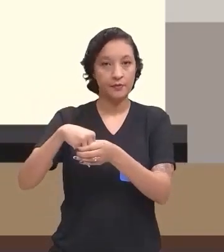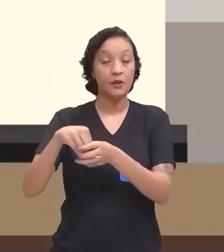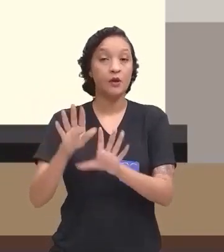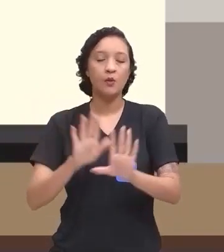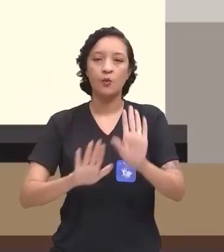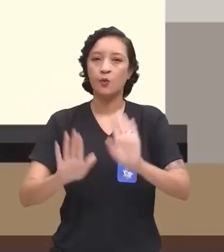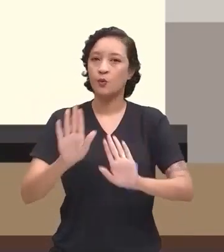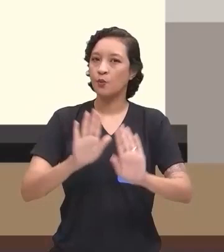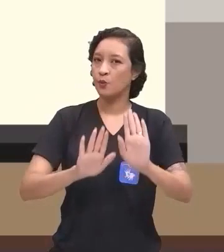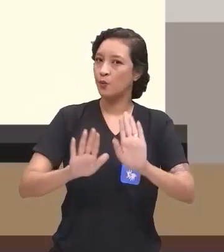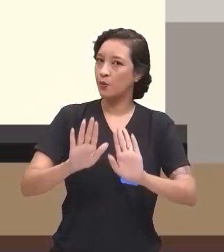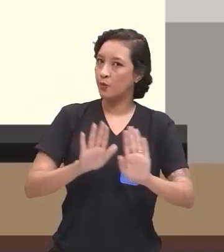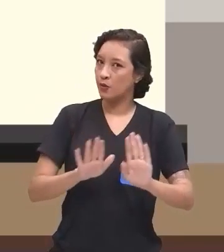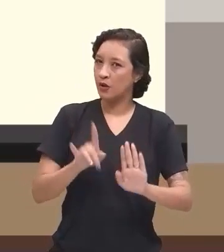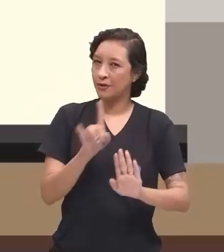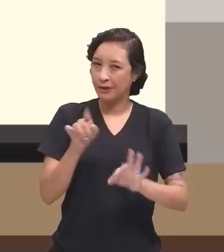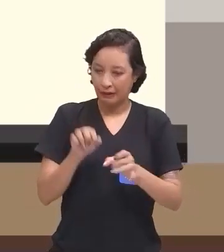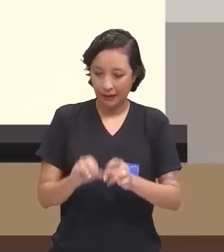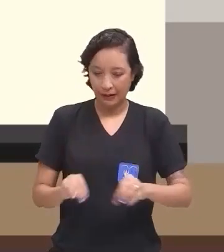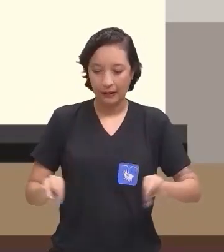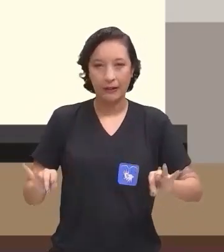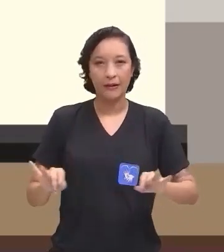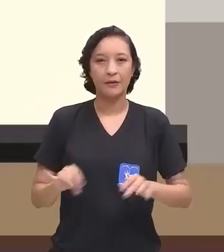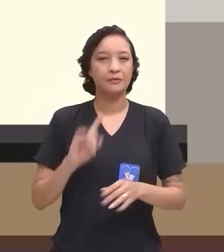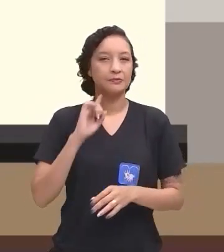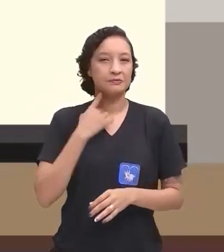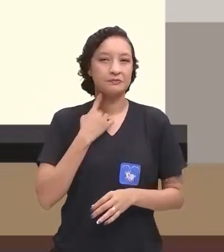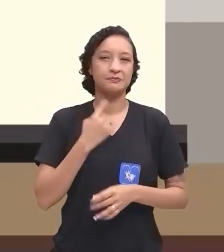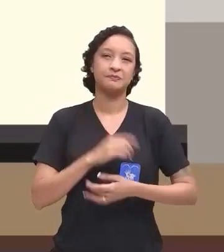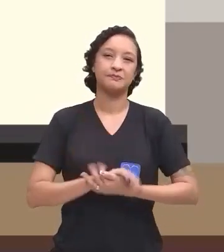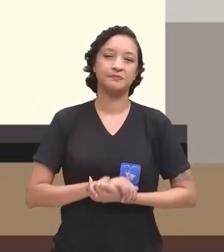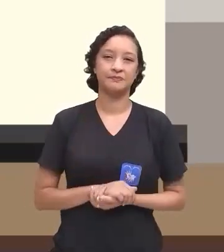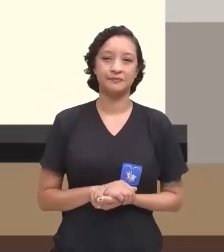hein? Para não derramar.